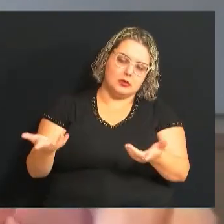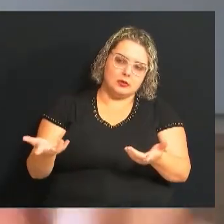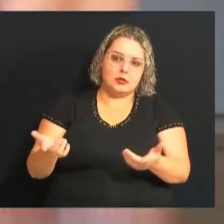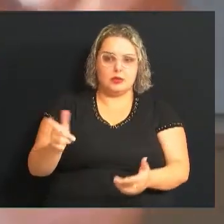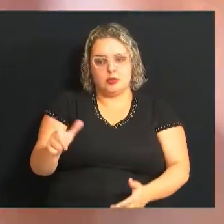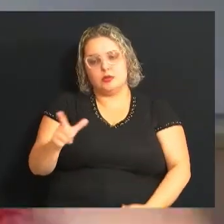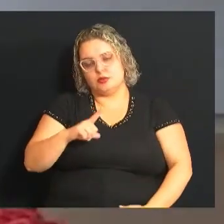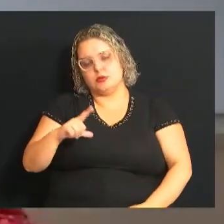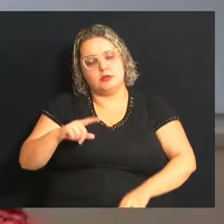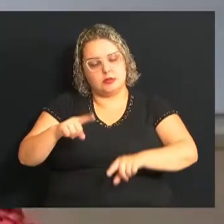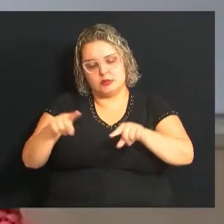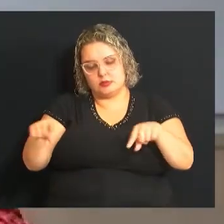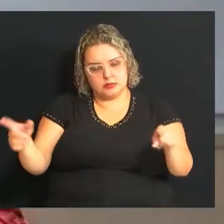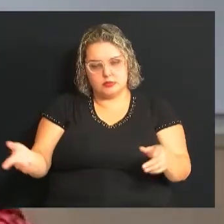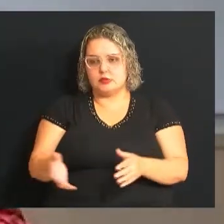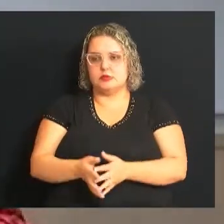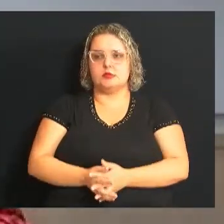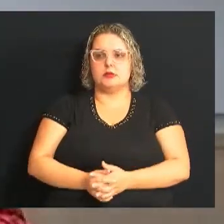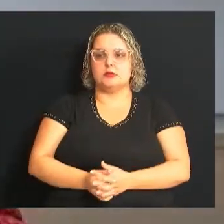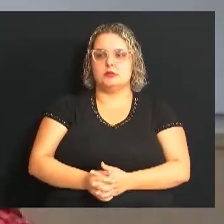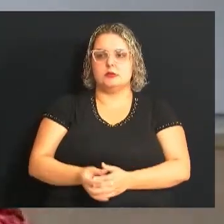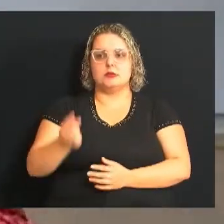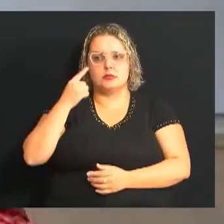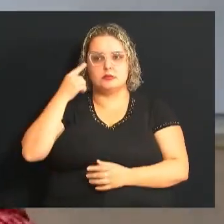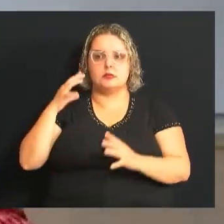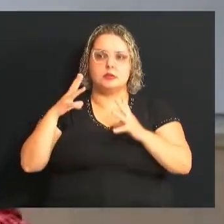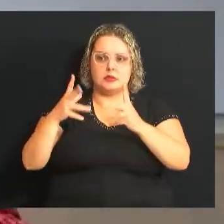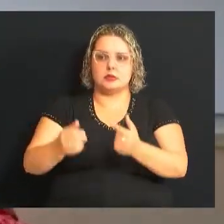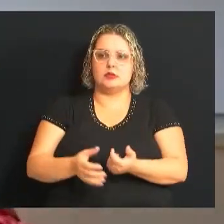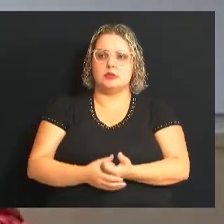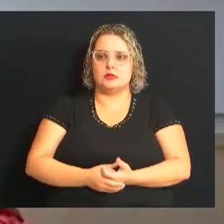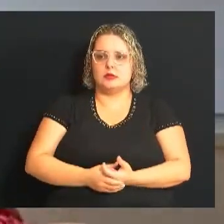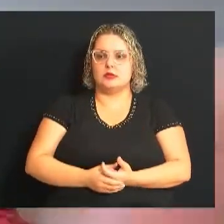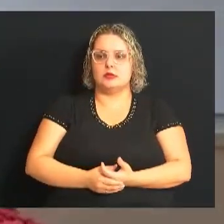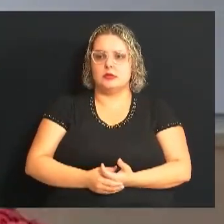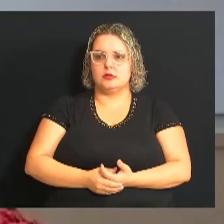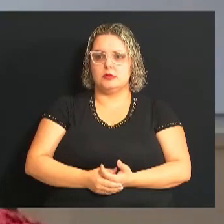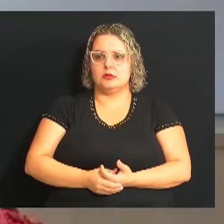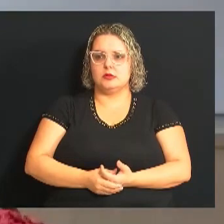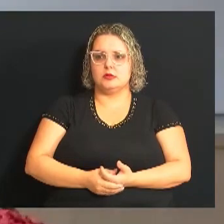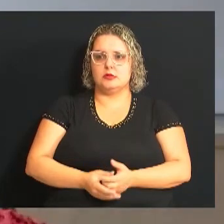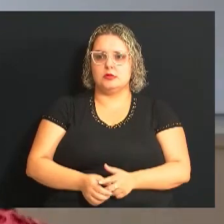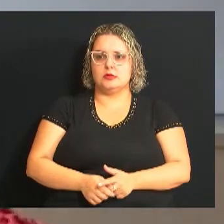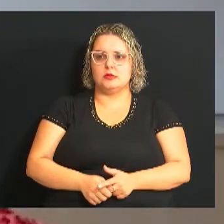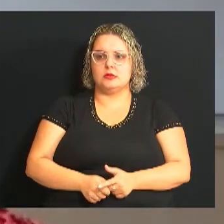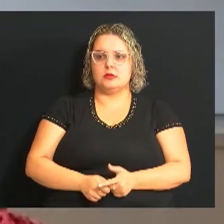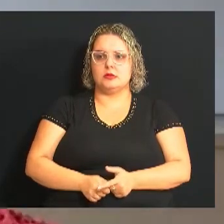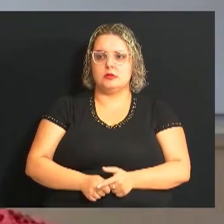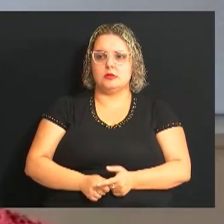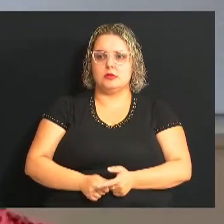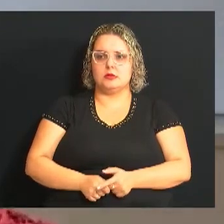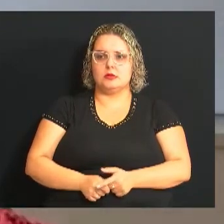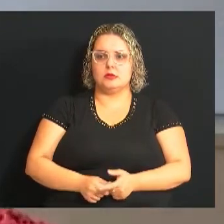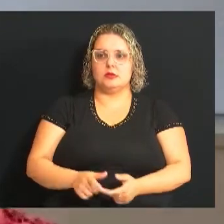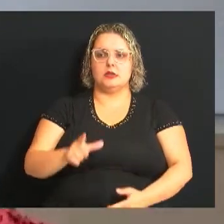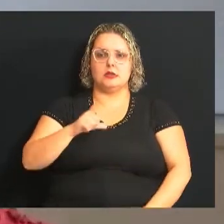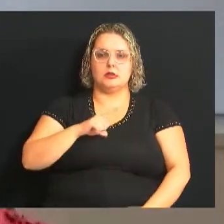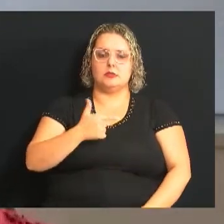enfim, de maneira geral, são esses os números. E nós temos